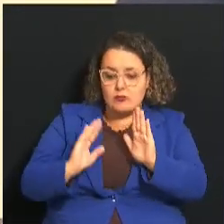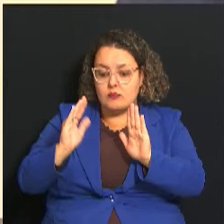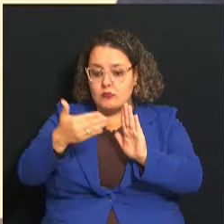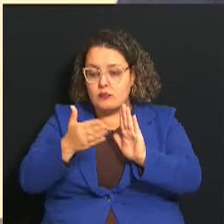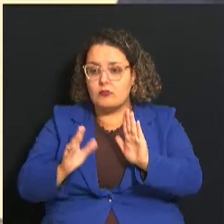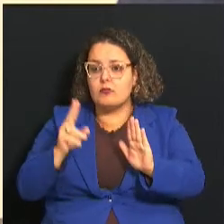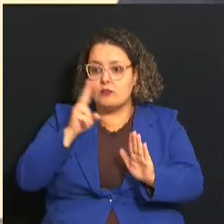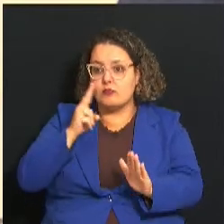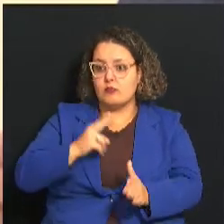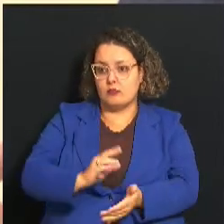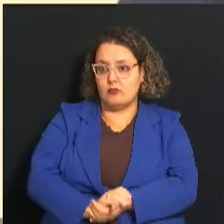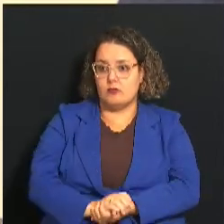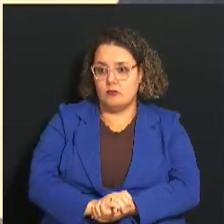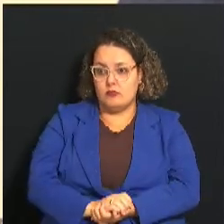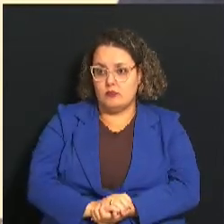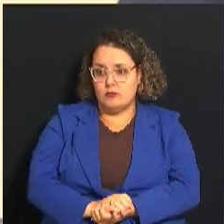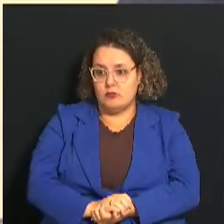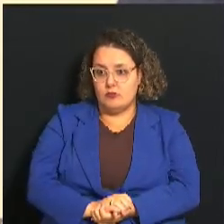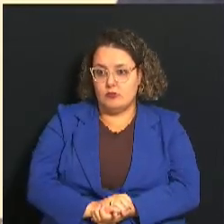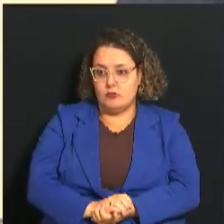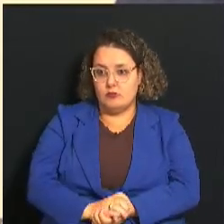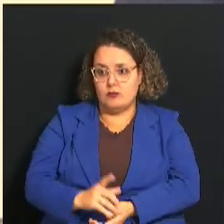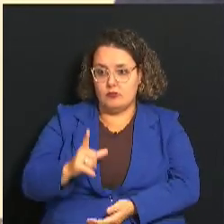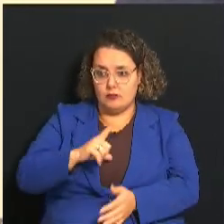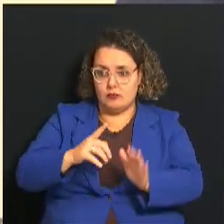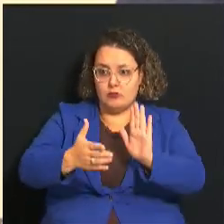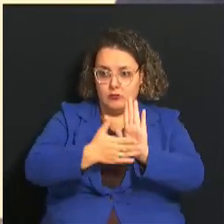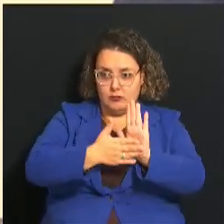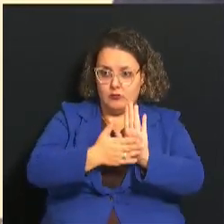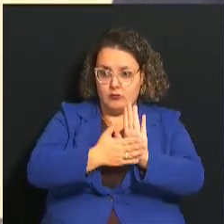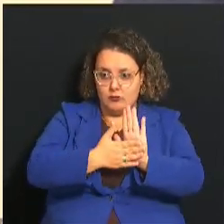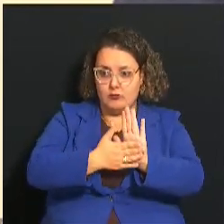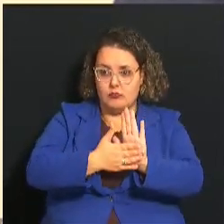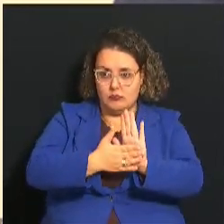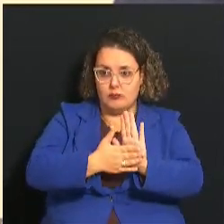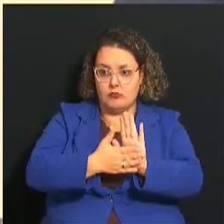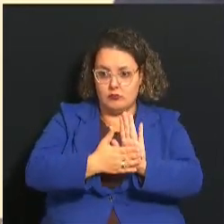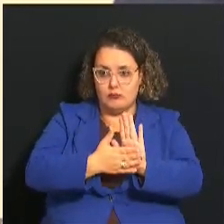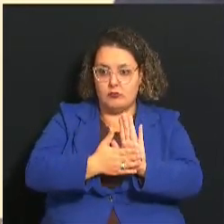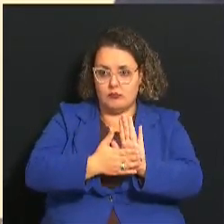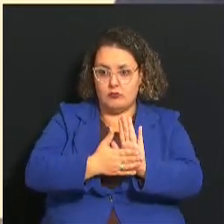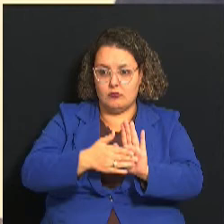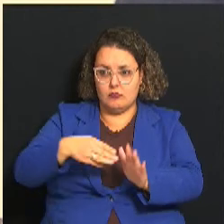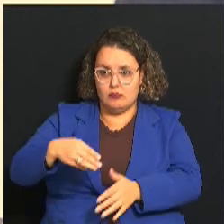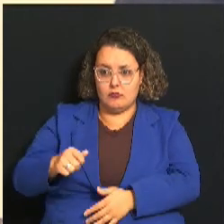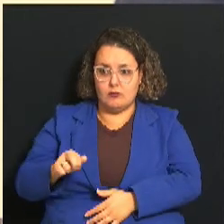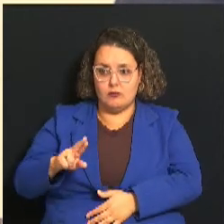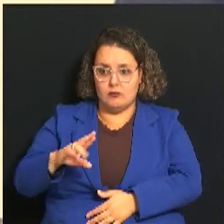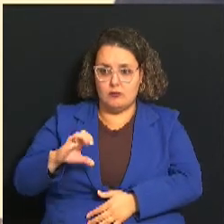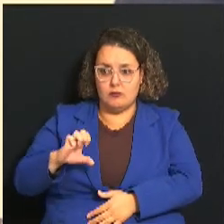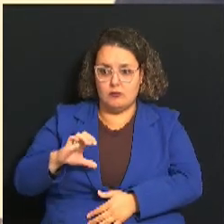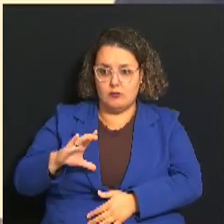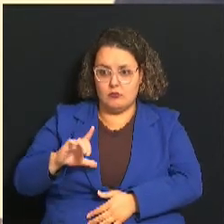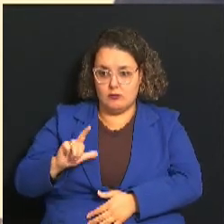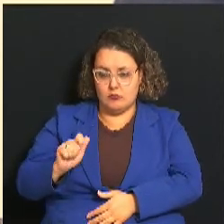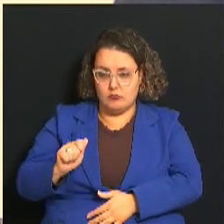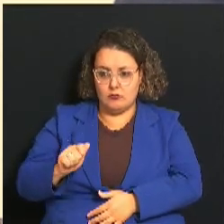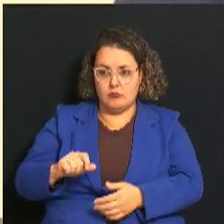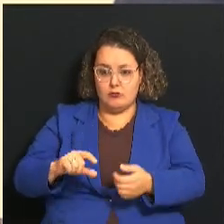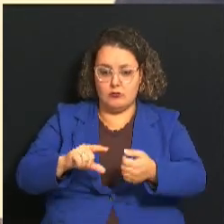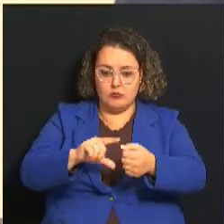emergente. Existe uma proposta que eu acho que cabe, que a Marcela colocou, de repente, no item